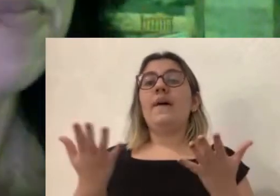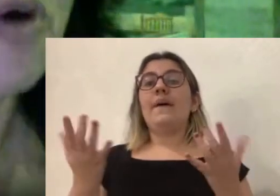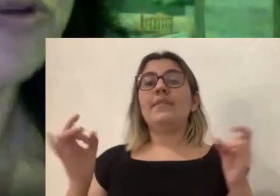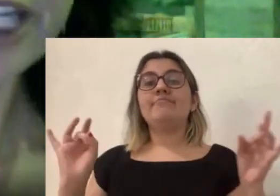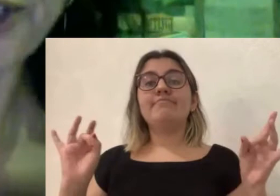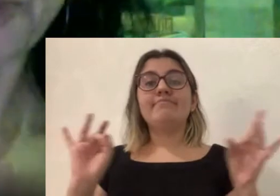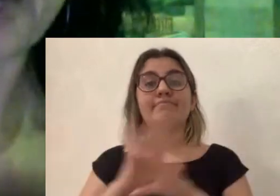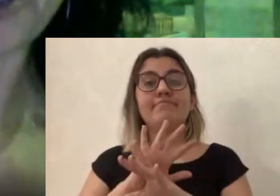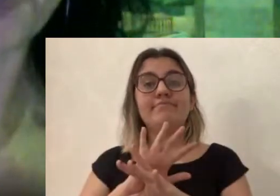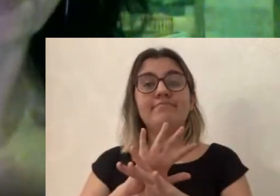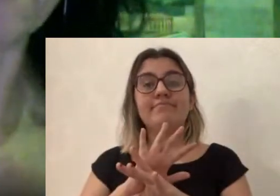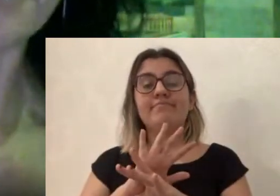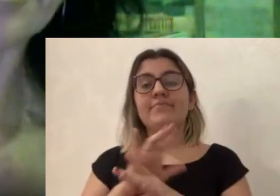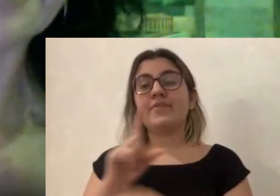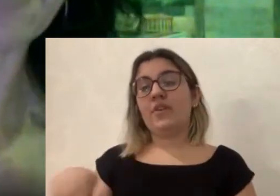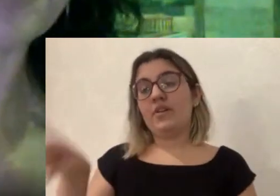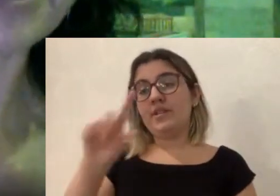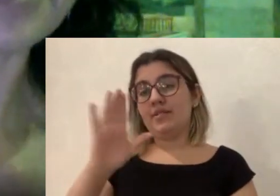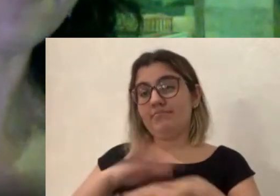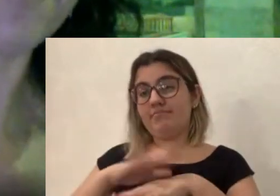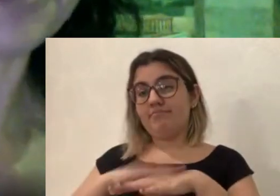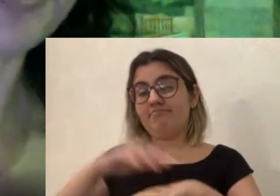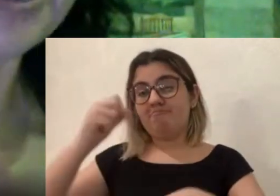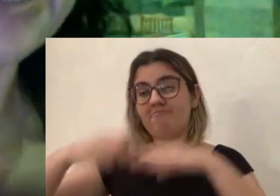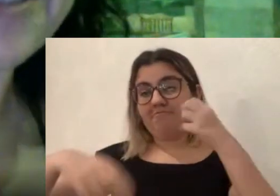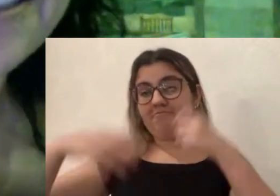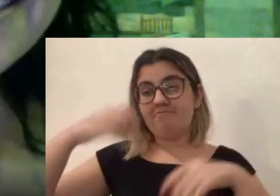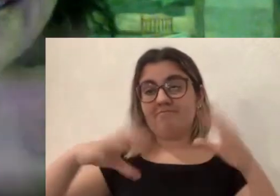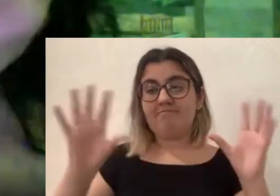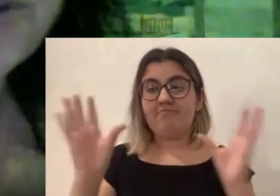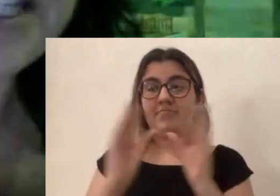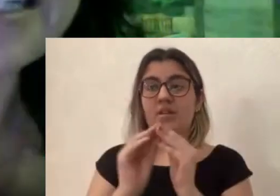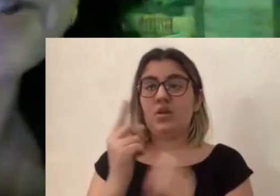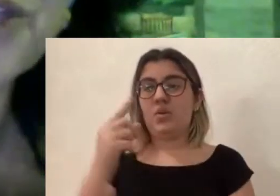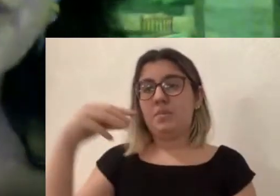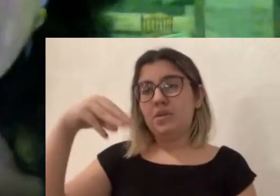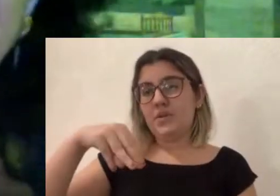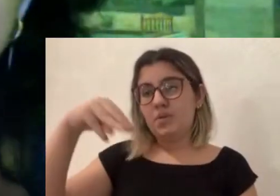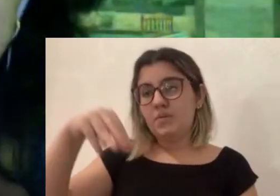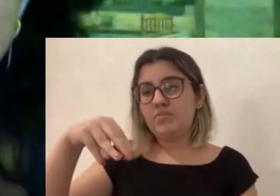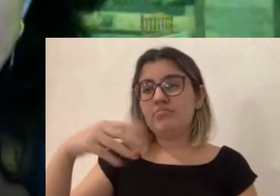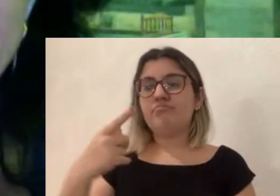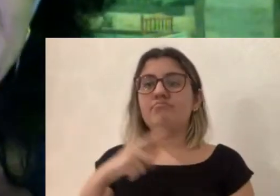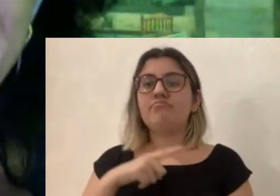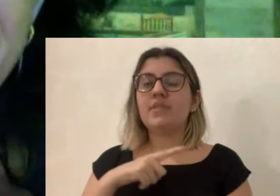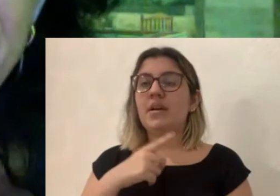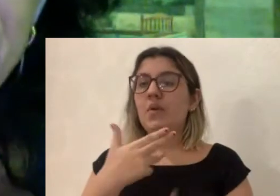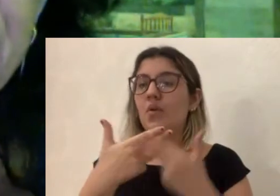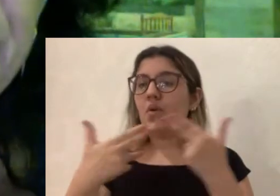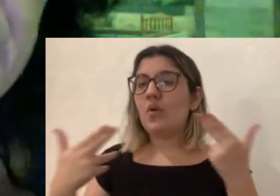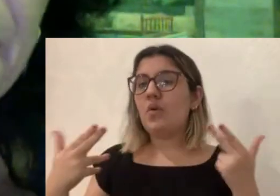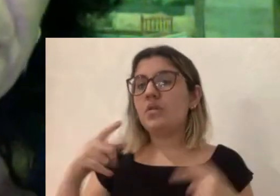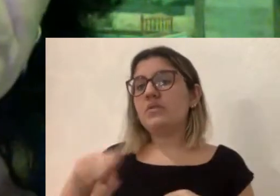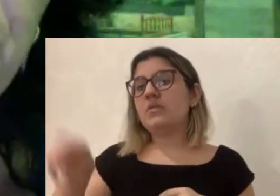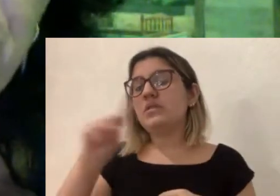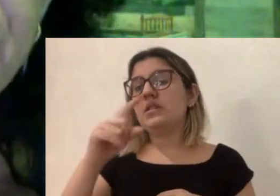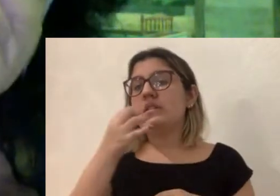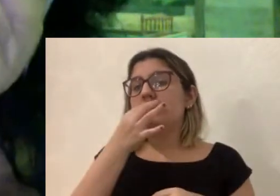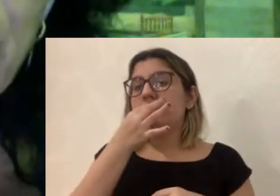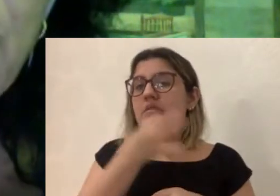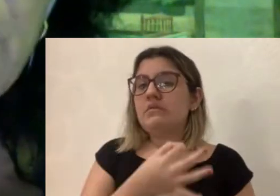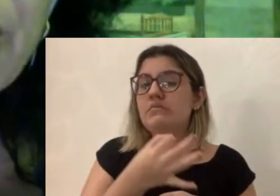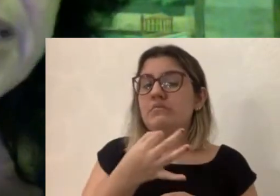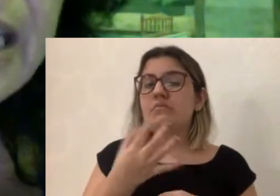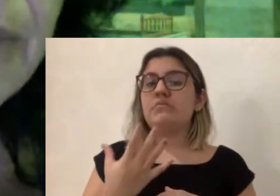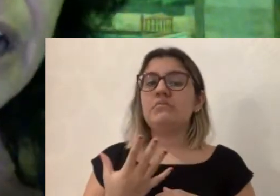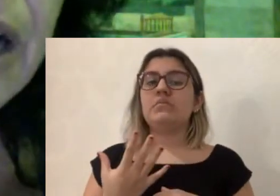Então, bom, gente, para a gente poder finalizar, eu gostaria que pedir as considerações finais de vocês, um minutinho cada um, se tem